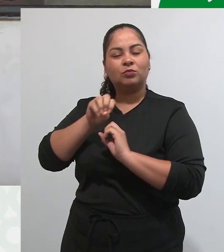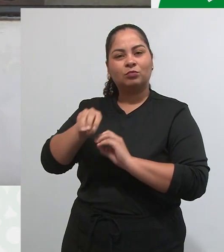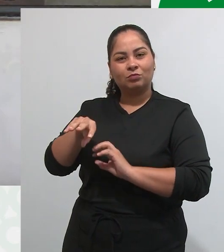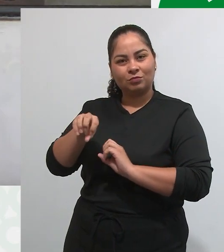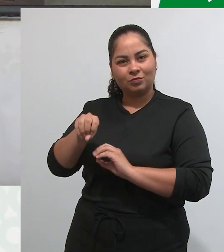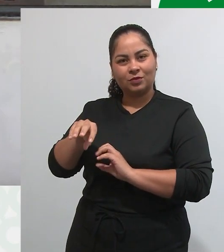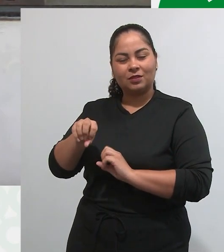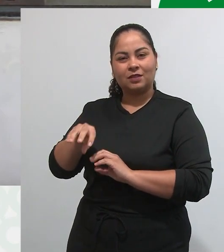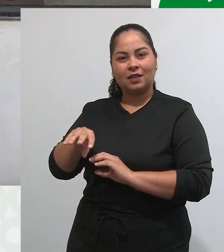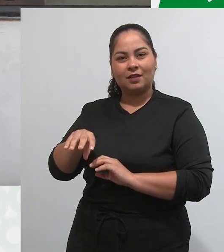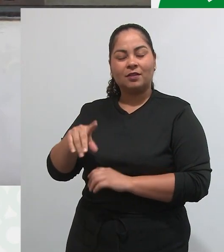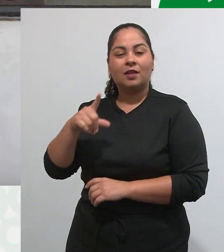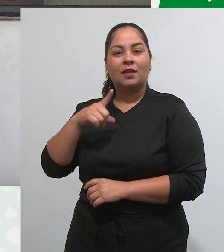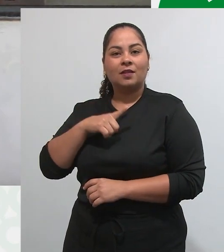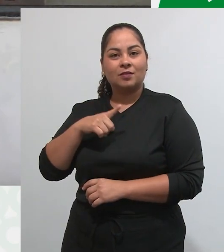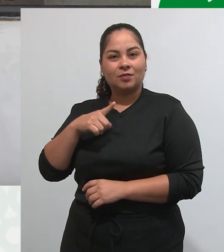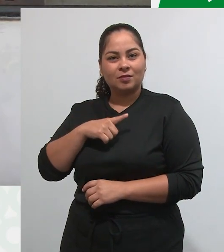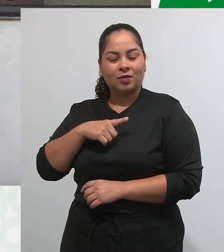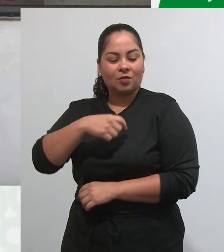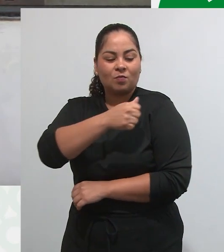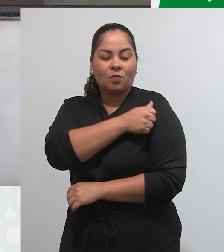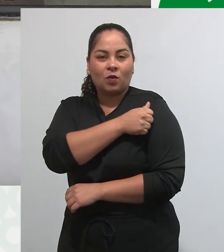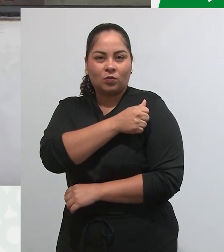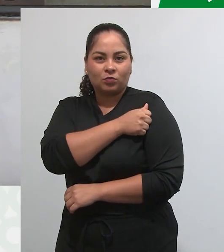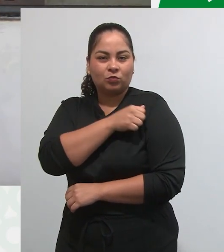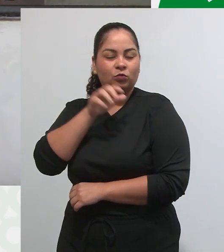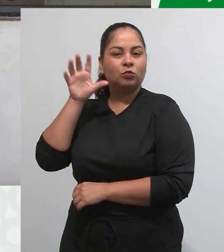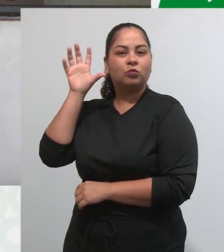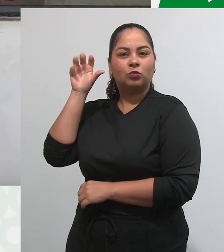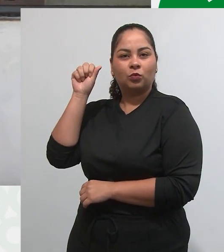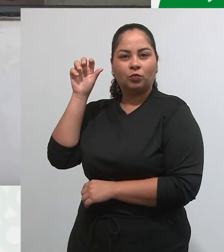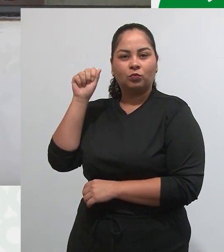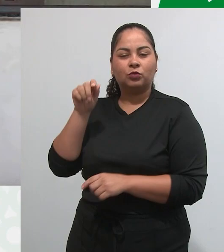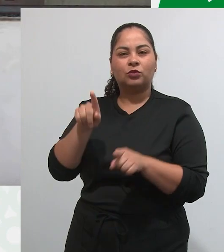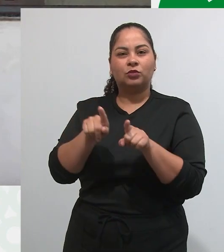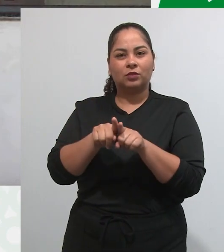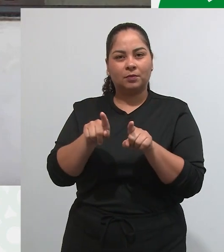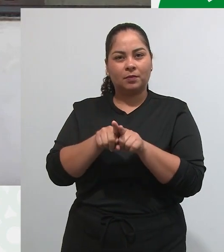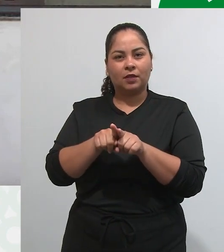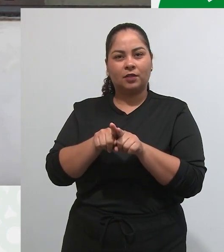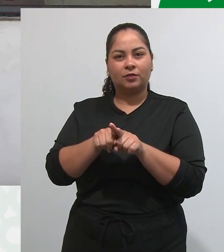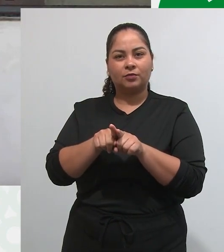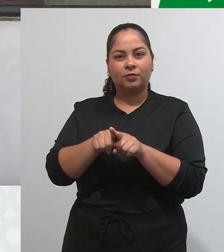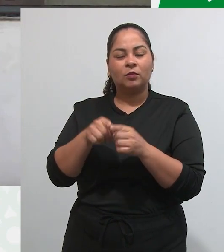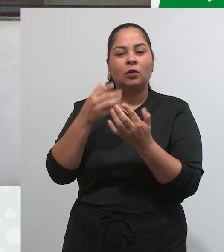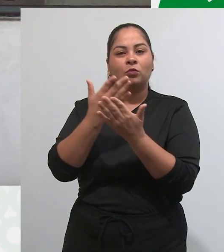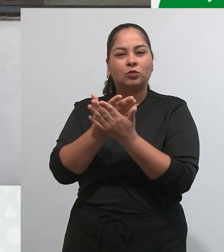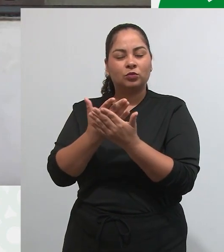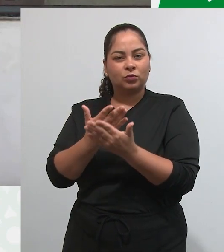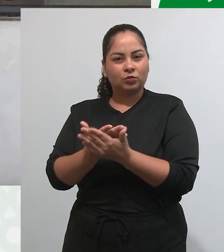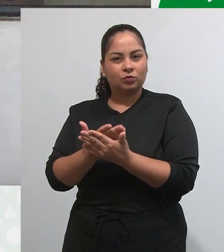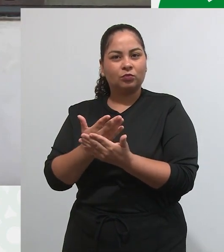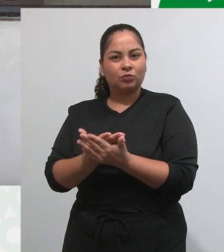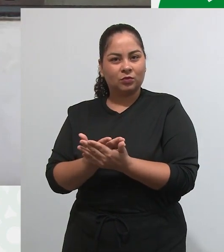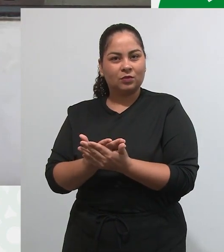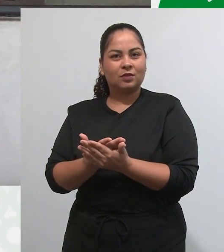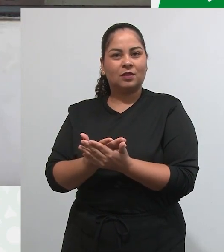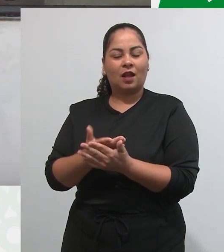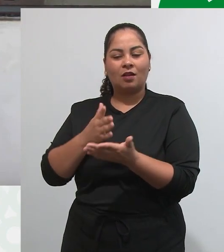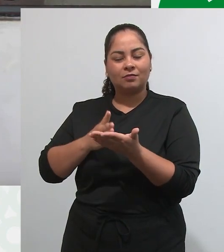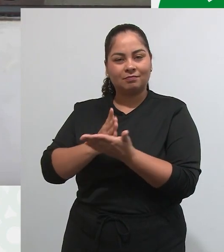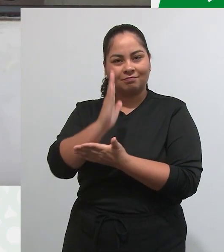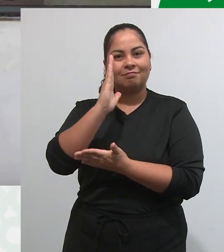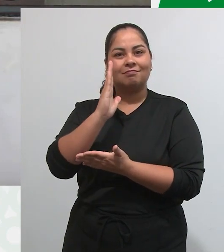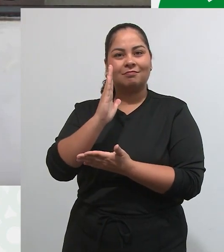os educadores ouvintes, né, que estudaram e passaram. E assim, a história é uma